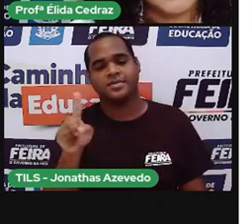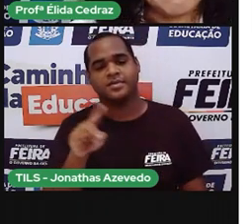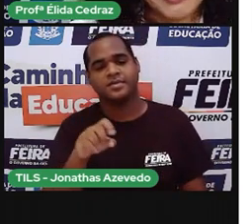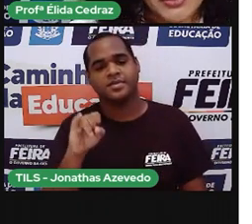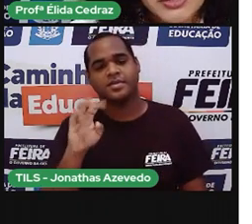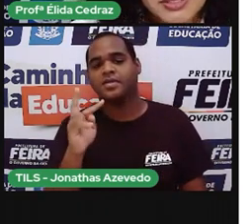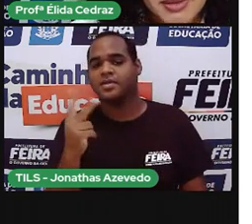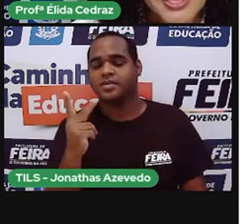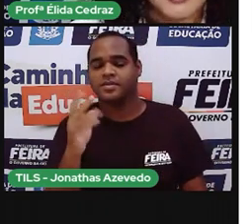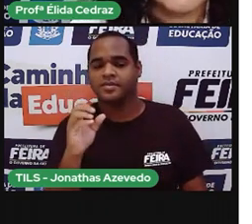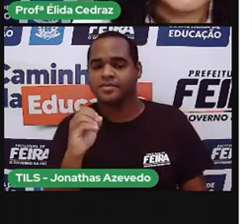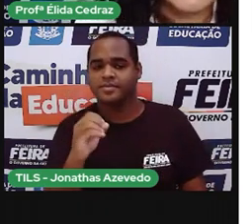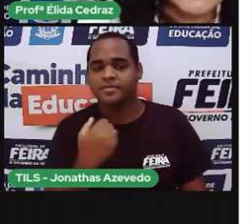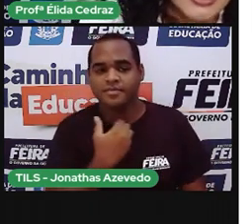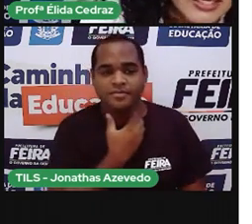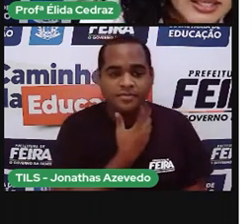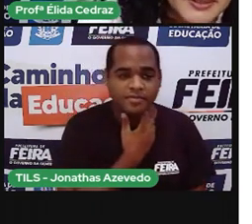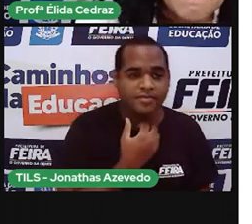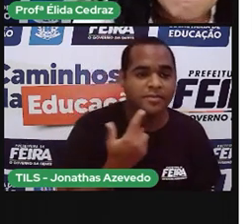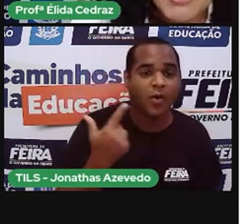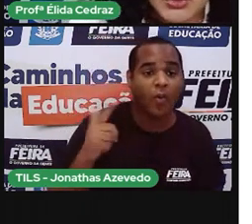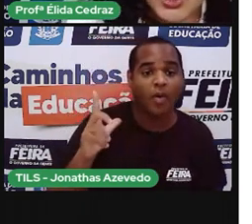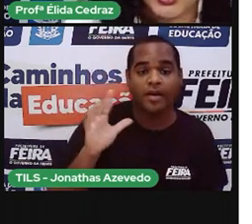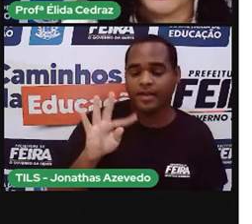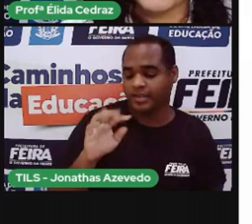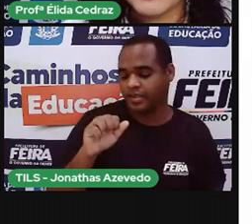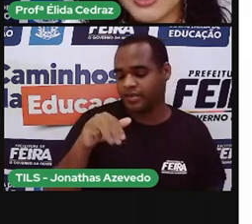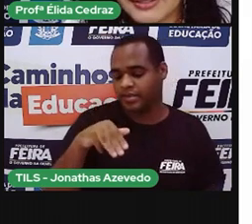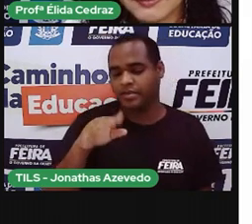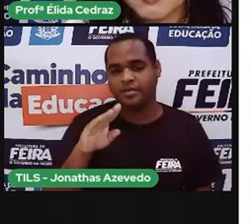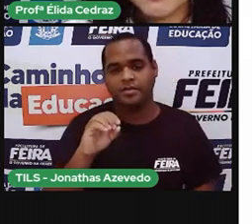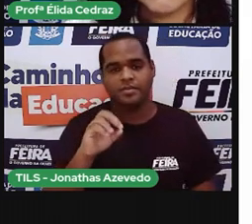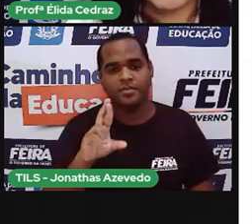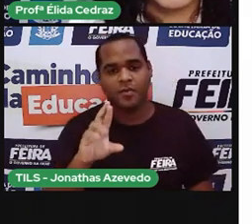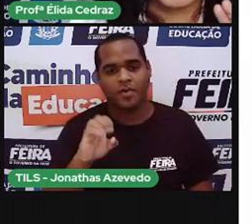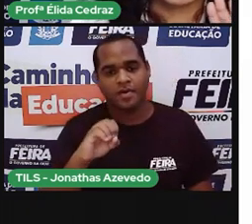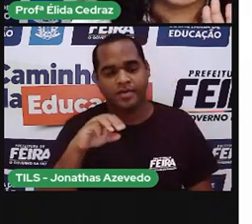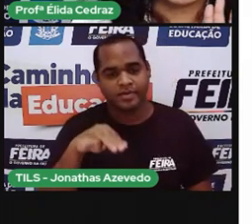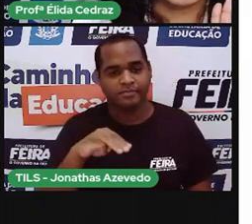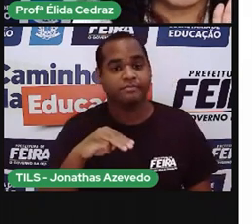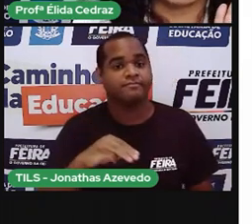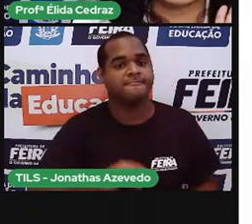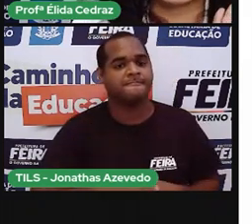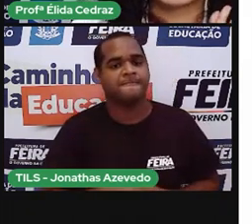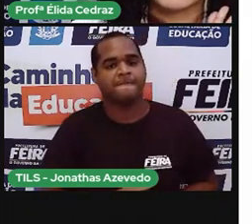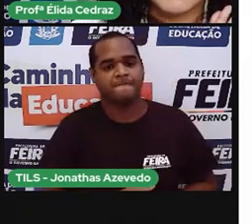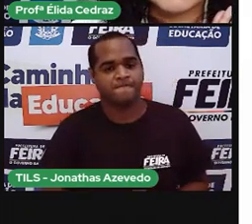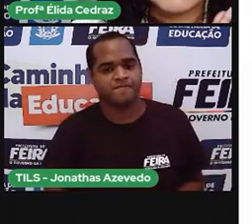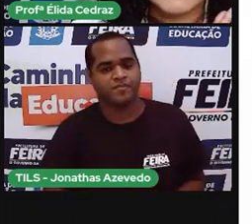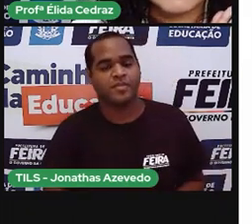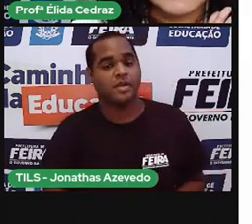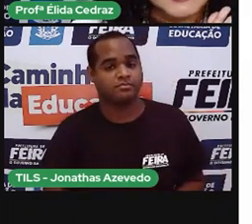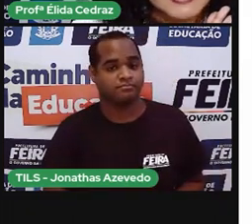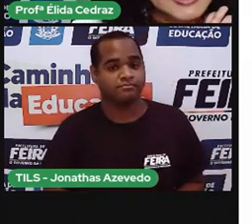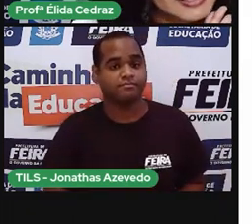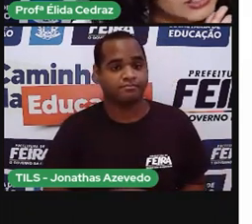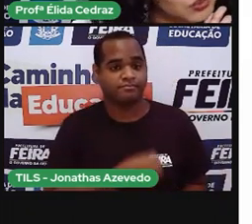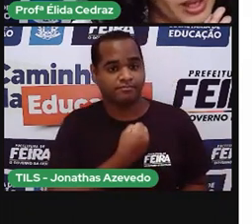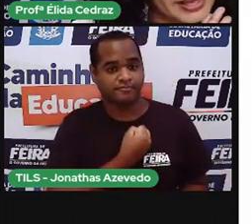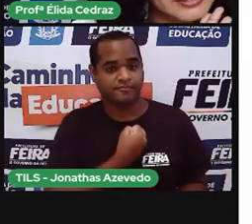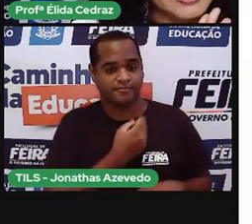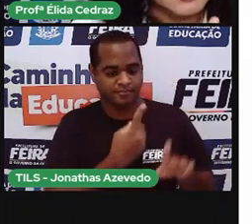e a próxima é tão Borim nós temos tem as